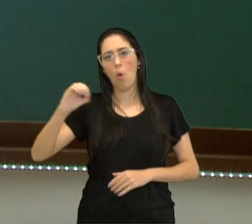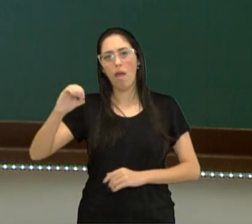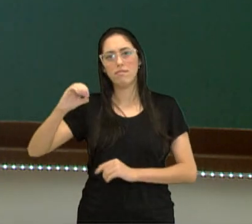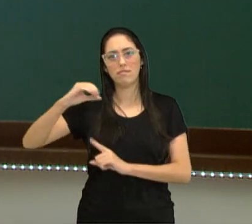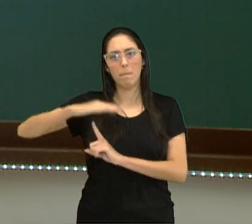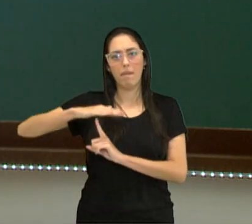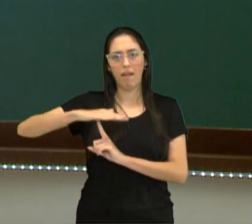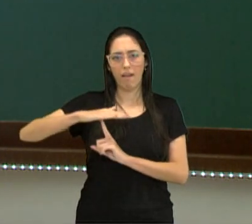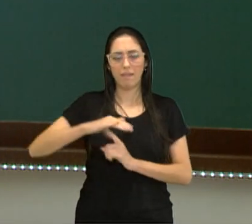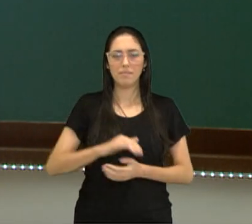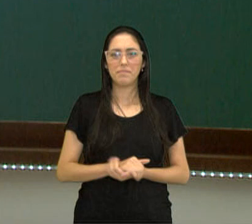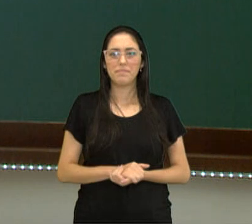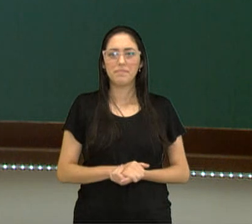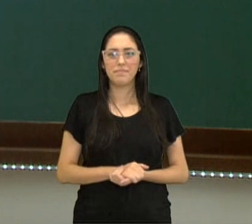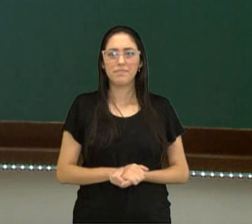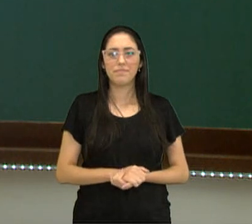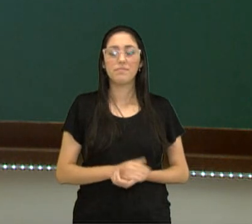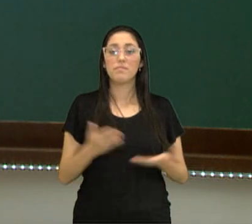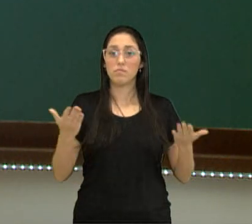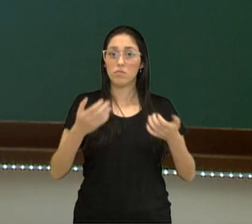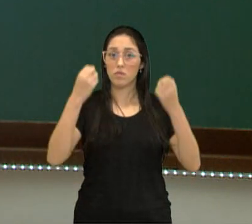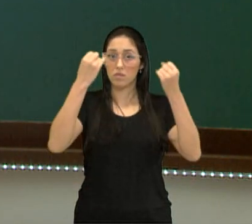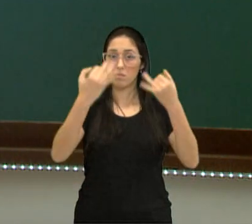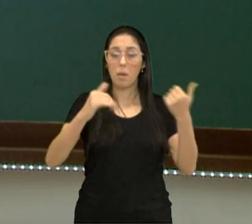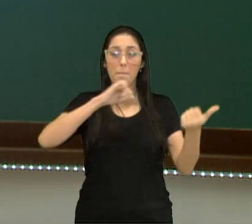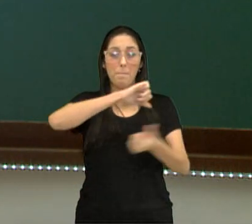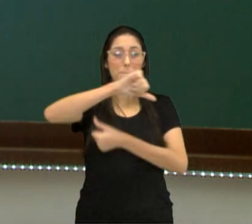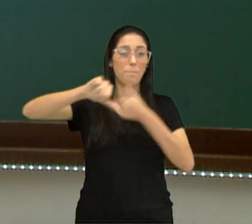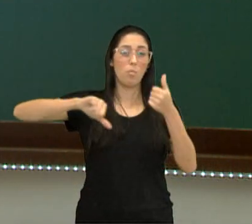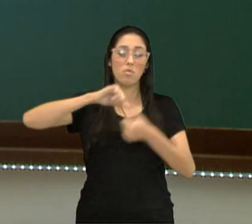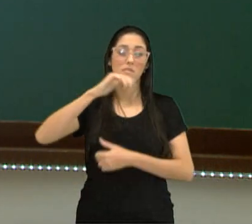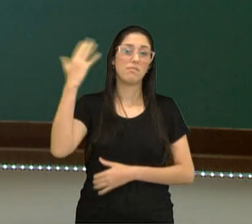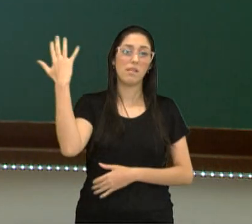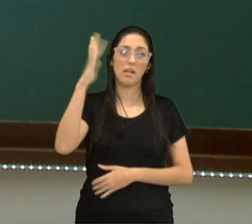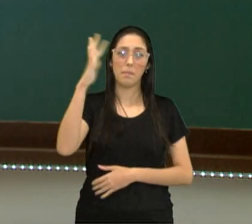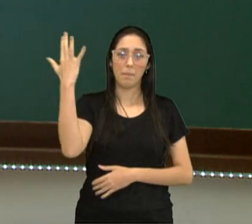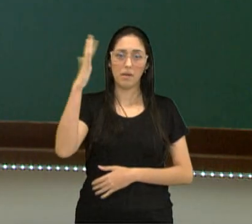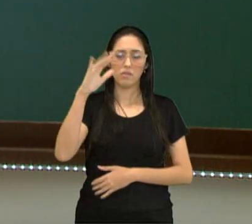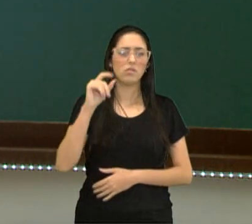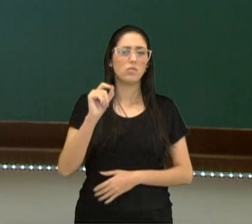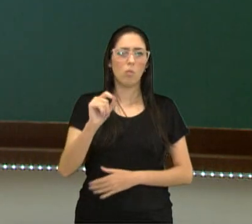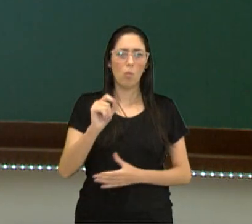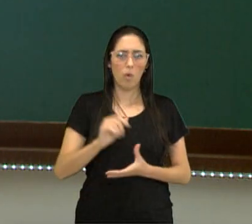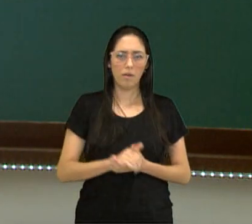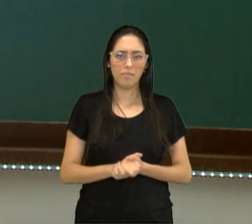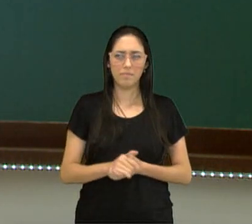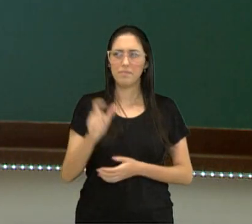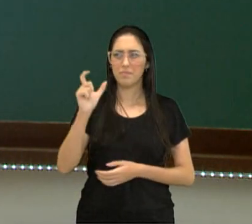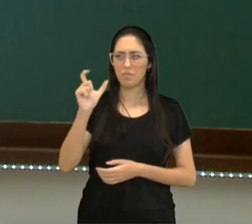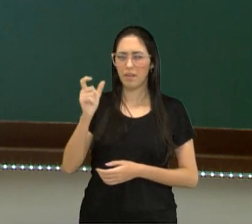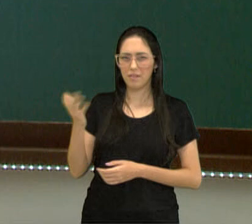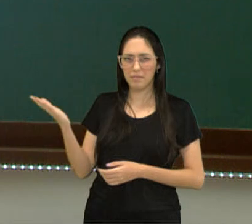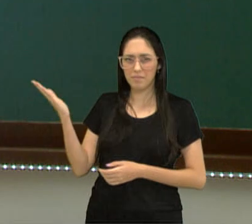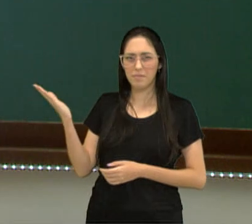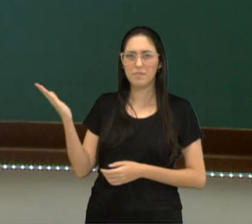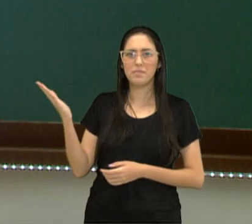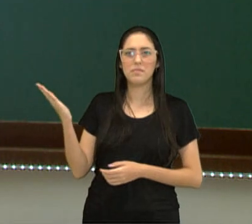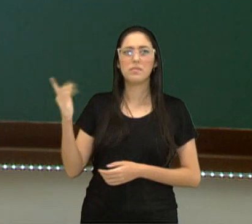Aqui também a gente vai falar sobre mudanças climáticas, que este termo ele está